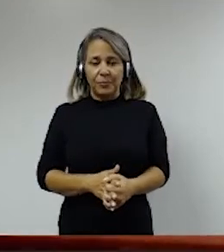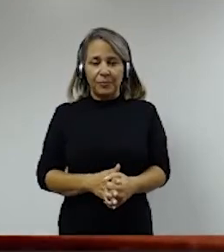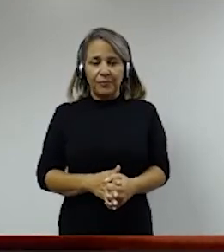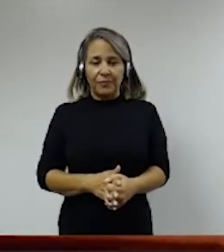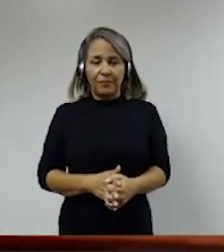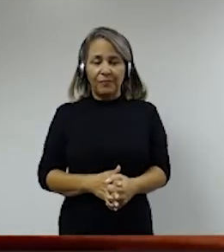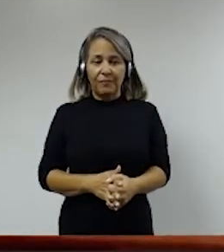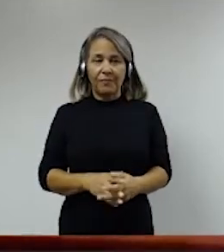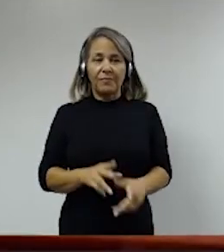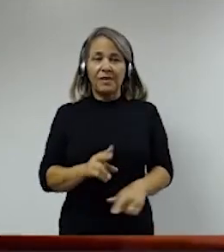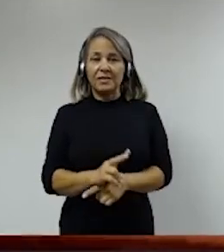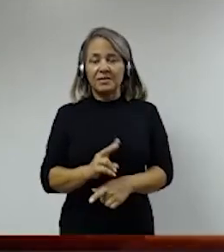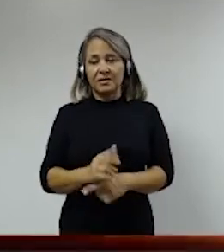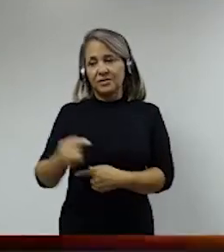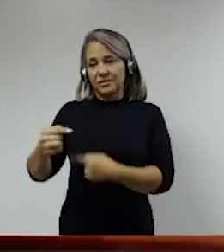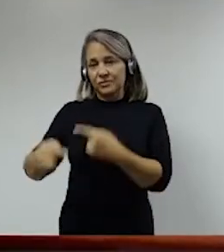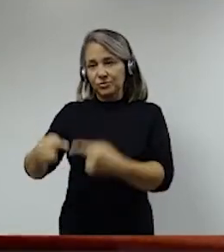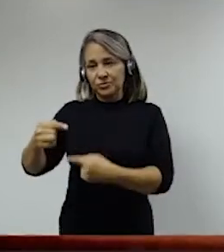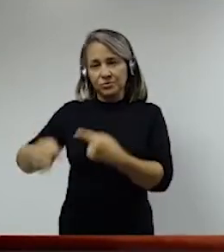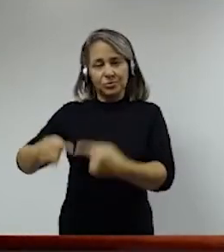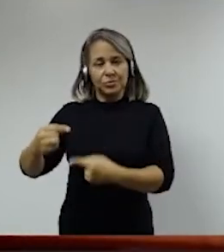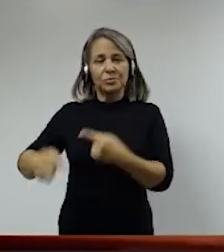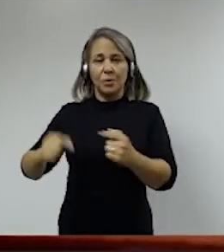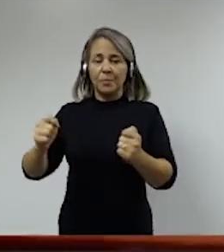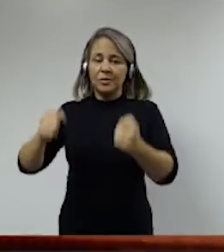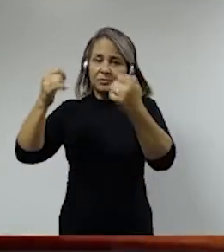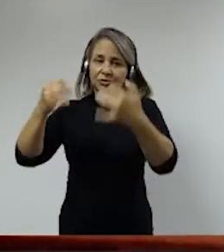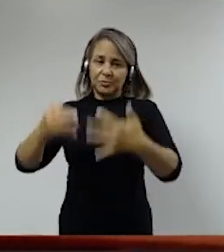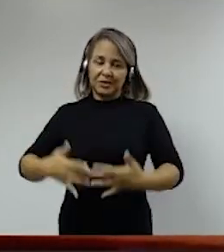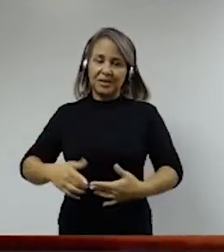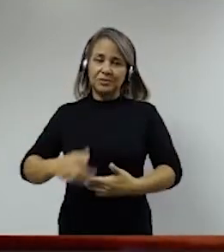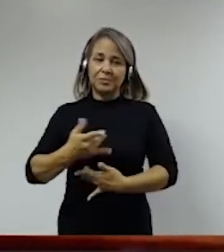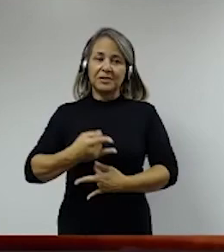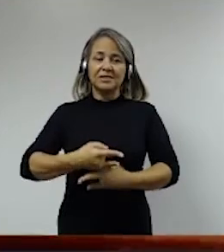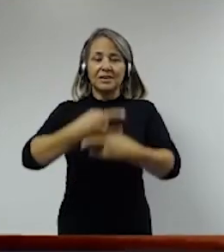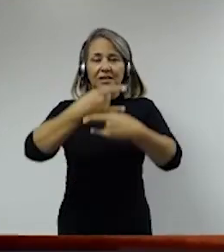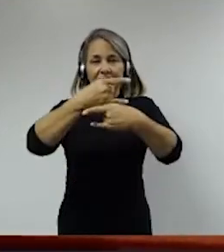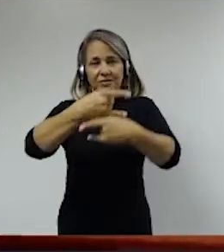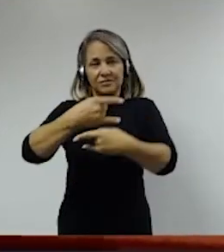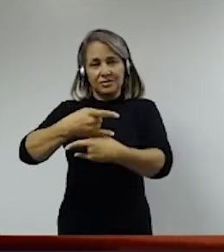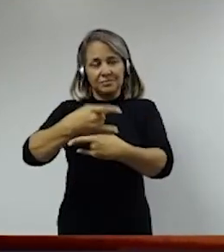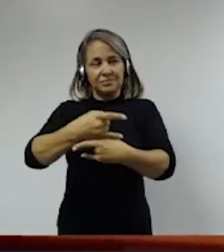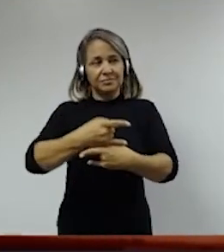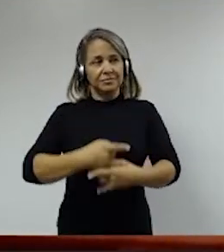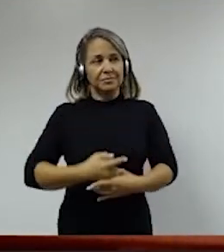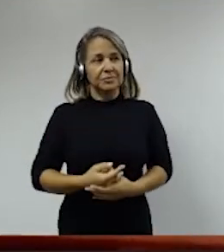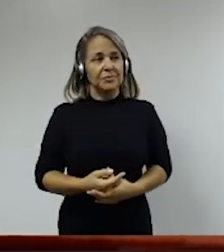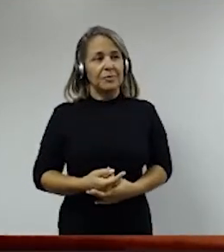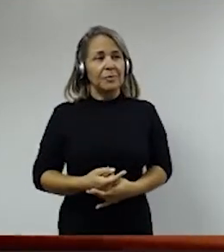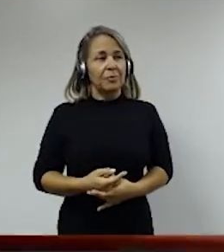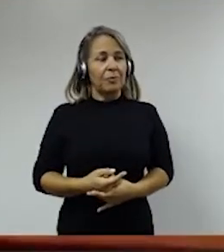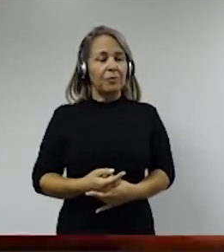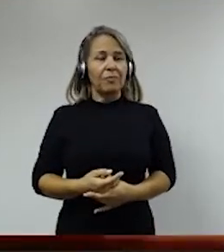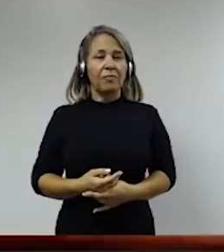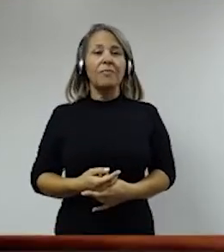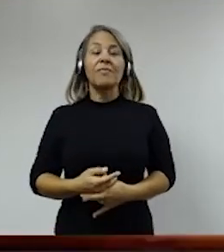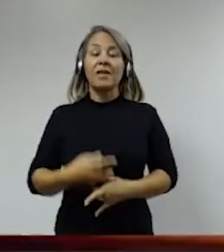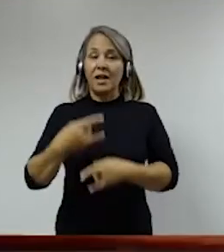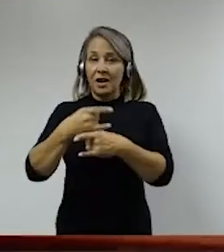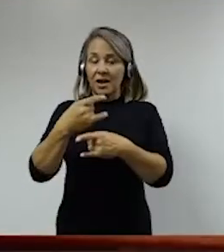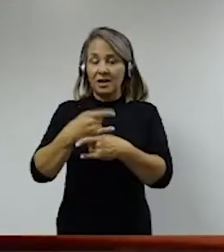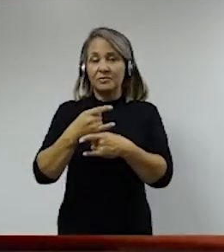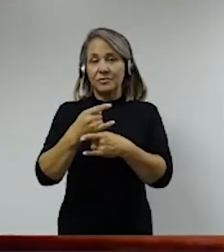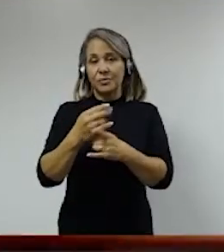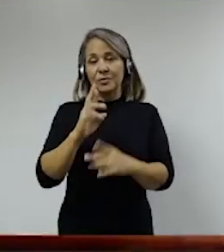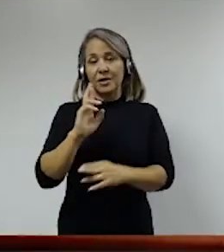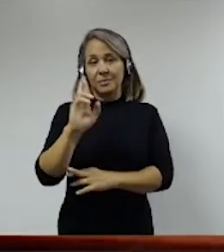Me reservo as discussões, enfim, não tem nenhum problema, depois a gente pode falar um pouquinho sobre as lives, enfim, já que o Ricardo comentou, mas a live é um exemplo clássico, né, do que